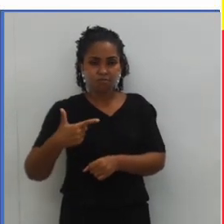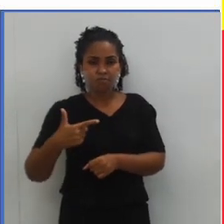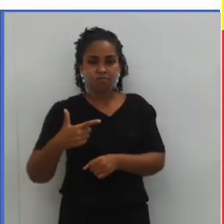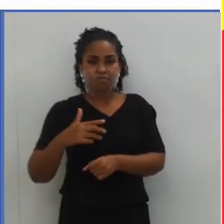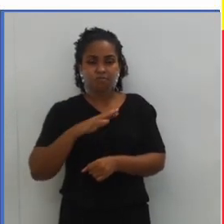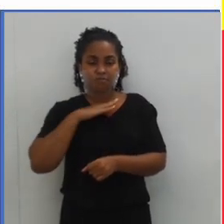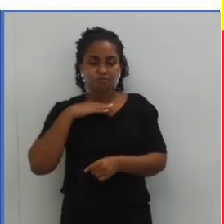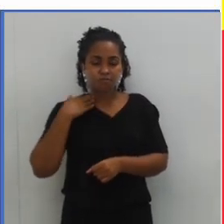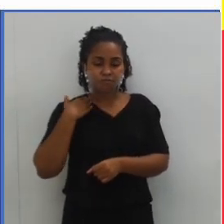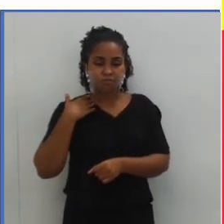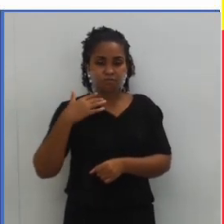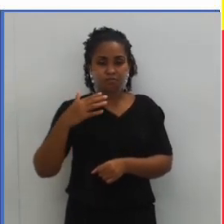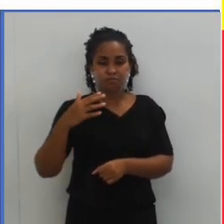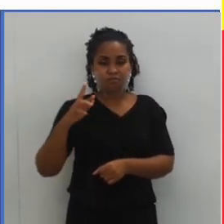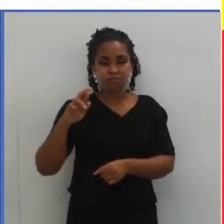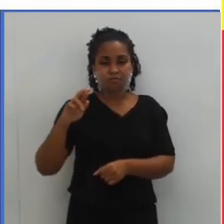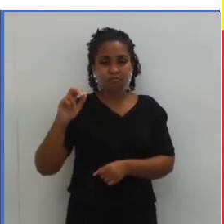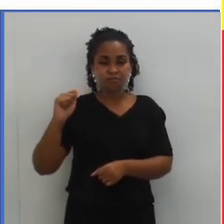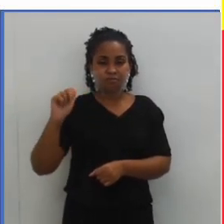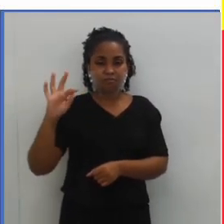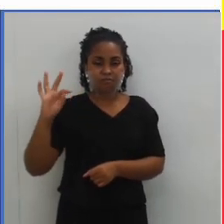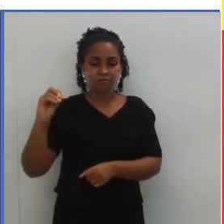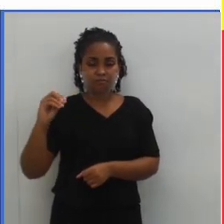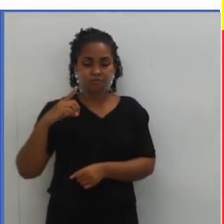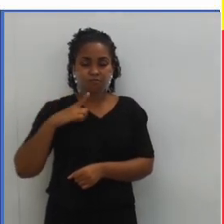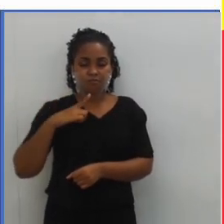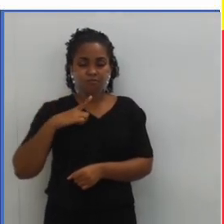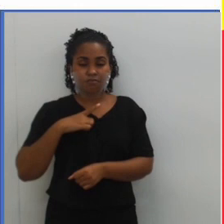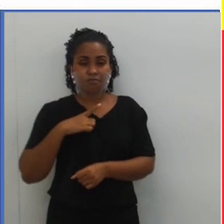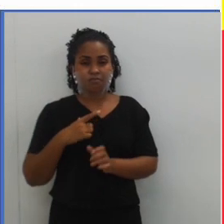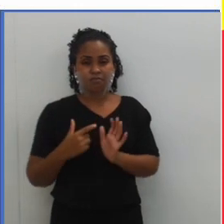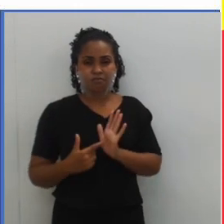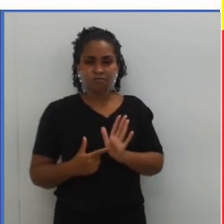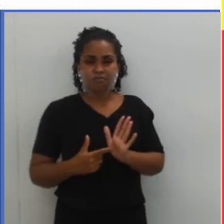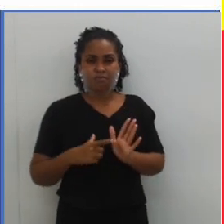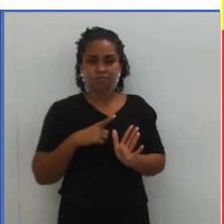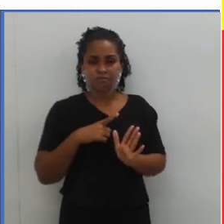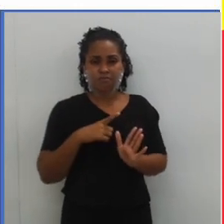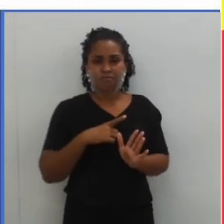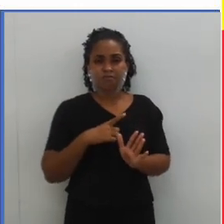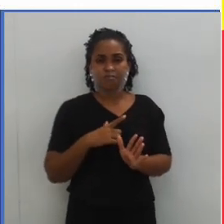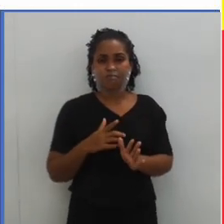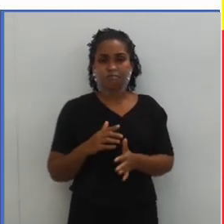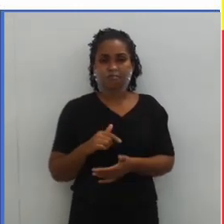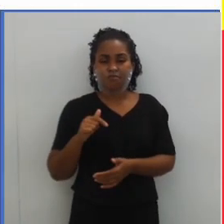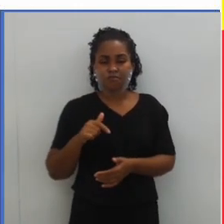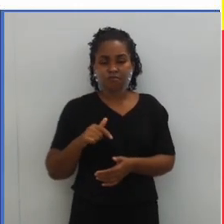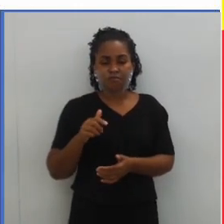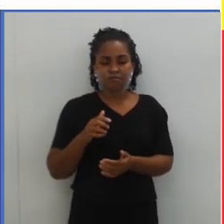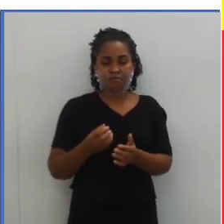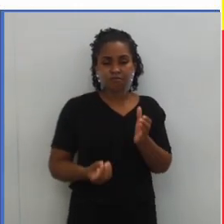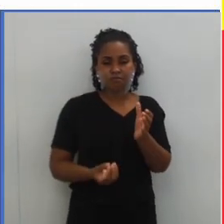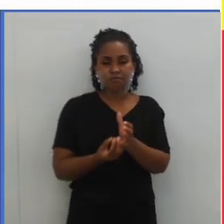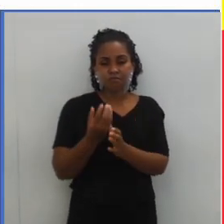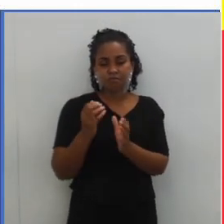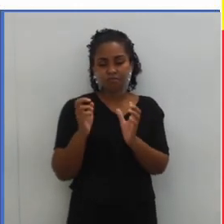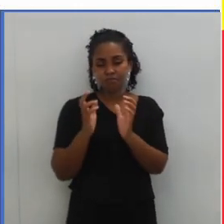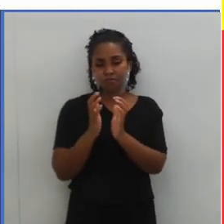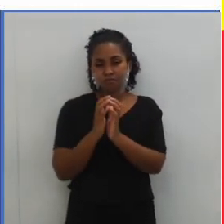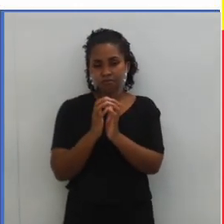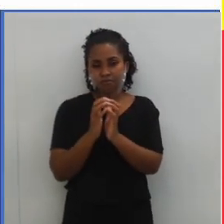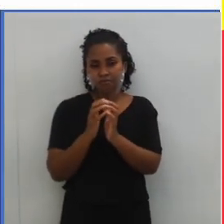de 2011, de Cláudio de Assis, certo? Também foram filmes produzidos aqui em Recife, né,